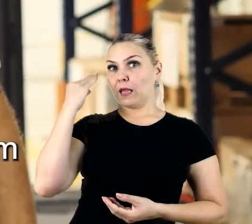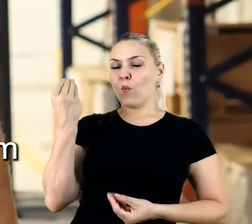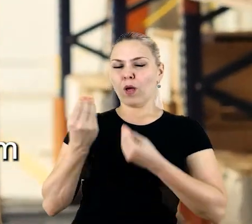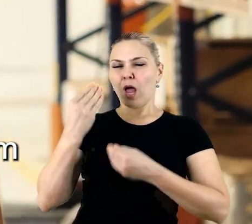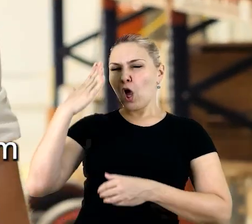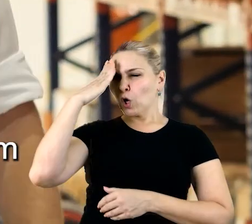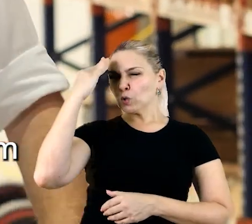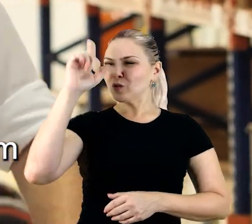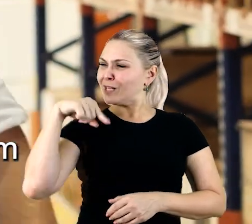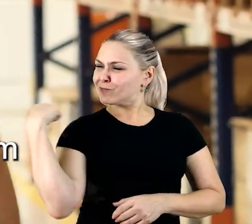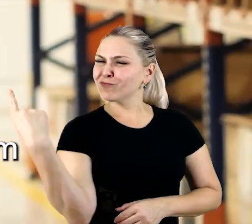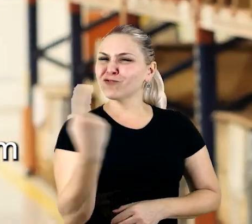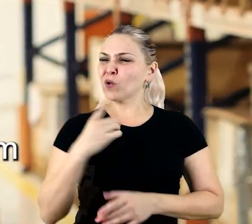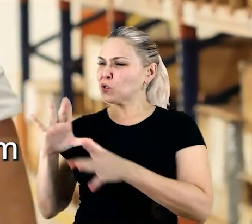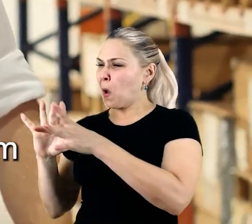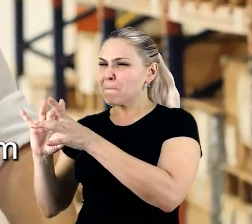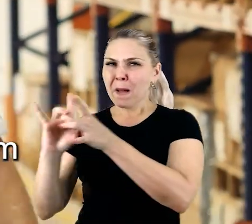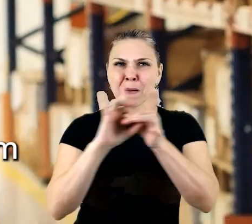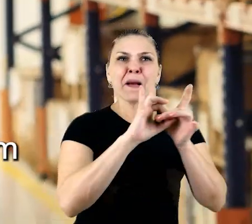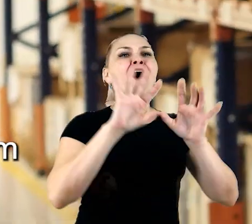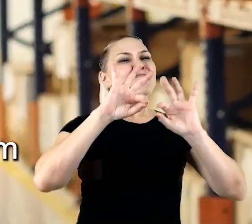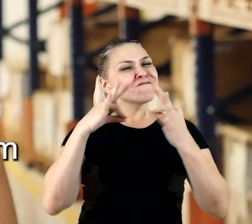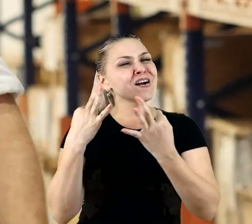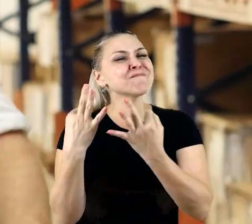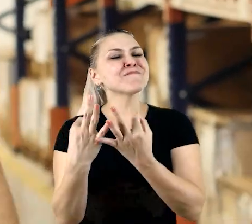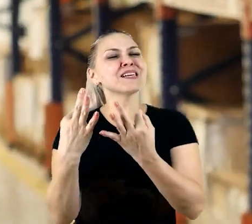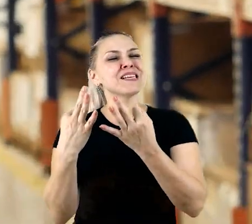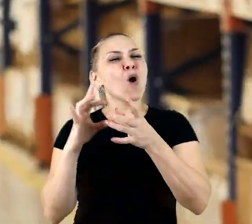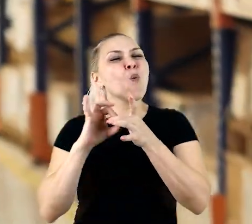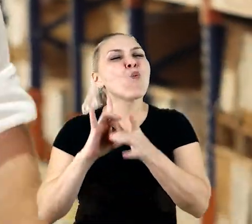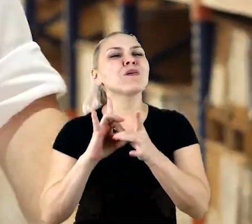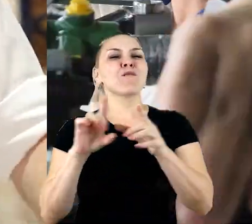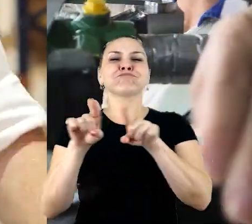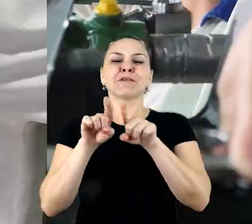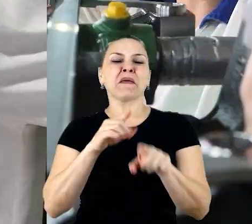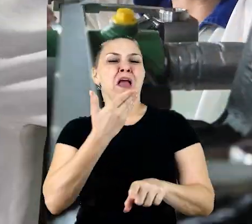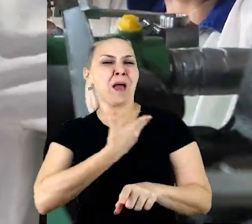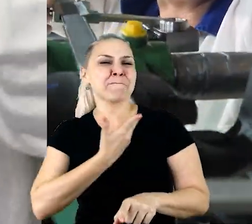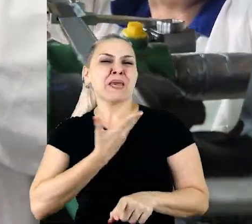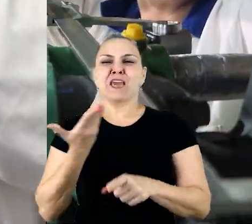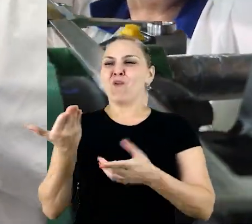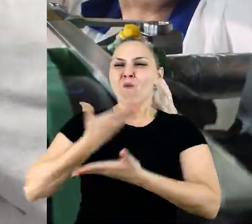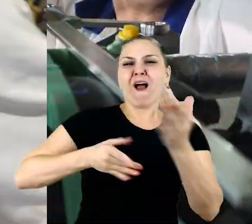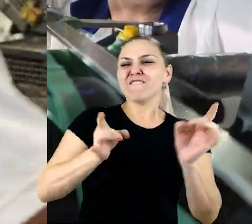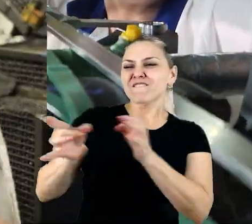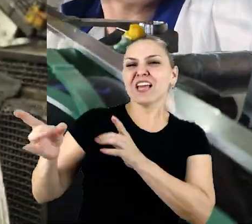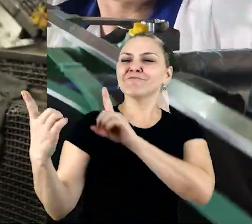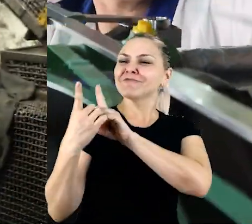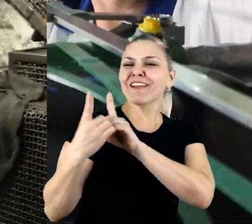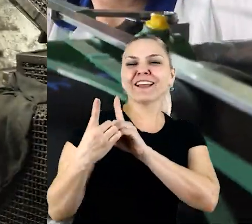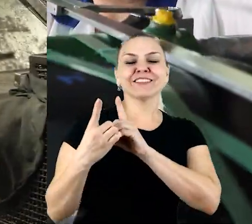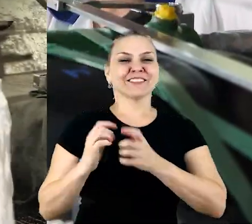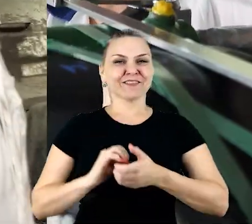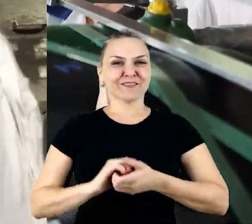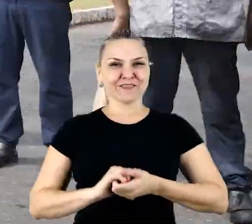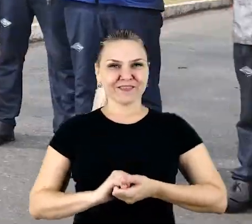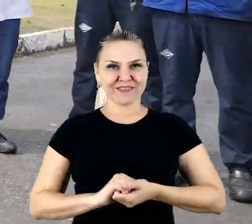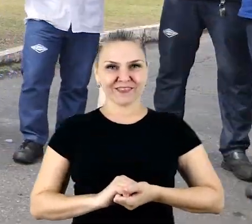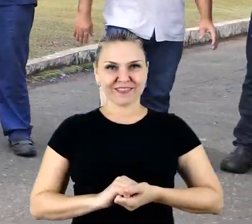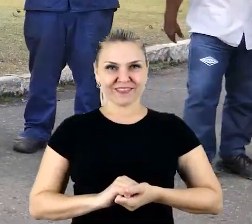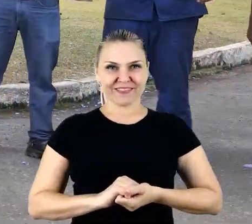entendemos que o nosso sucesso vem das conexões que fazemos com nossos familiares amigos colegas fornecedores e